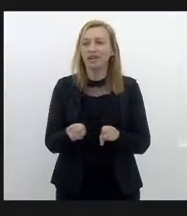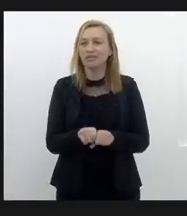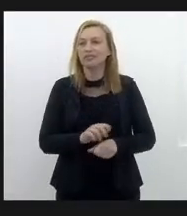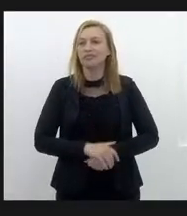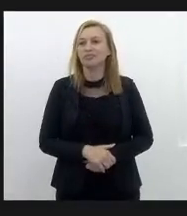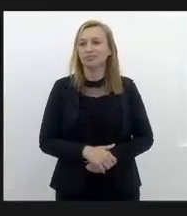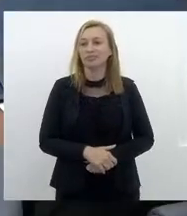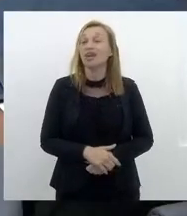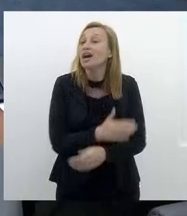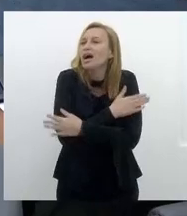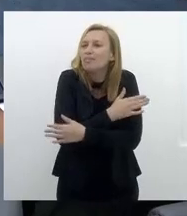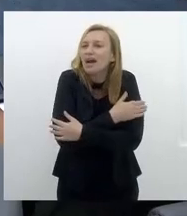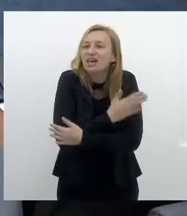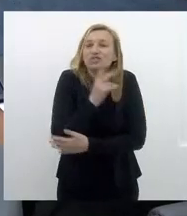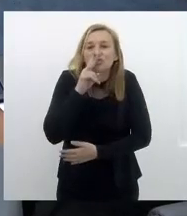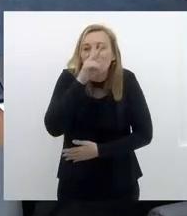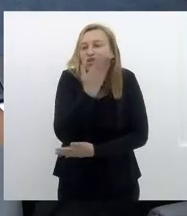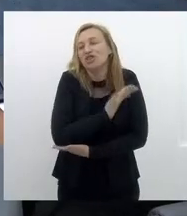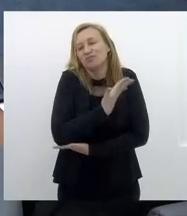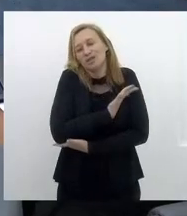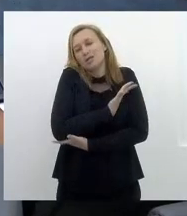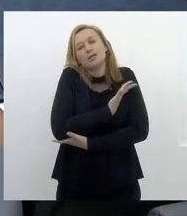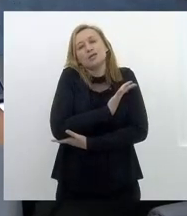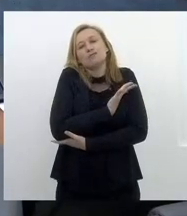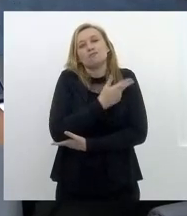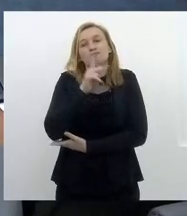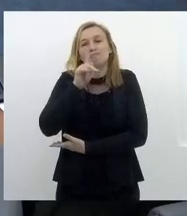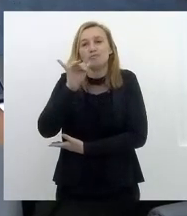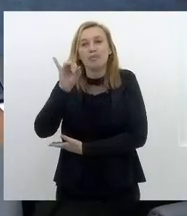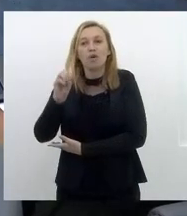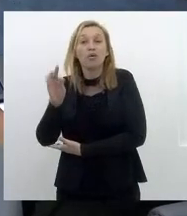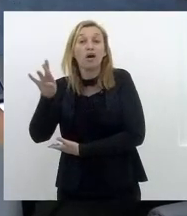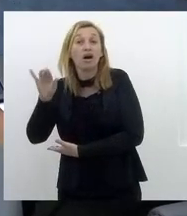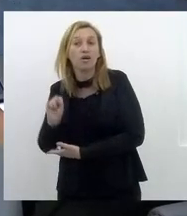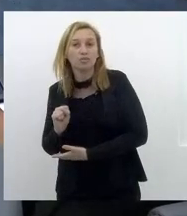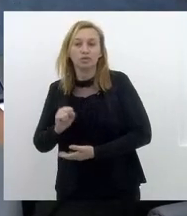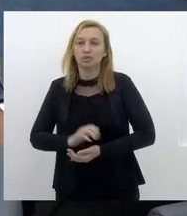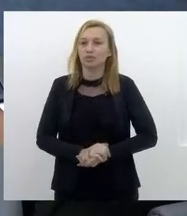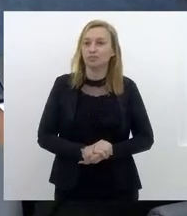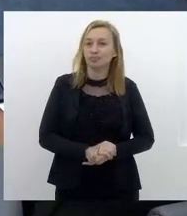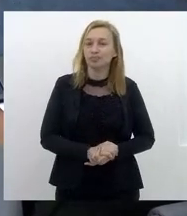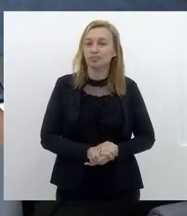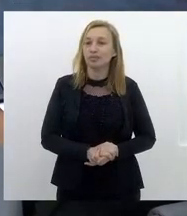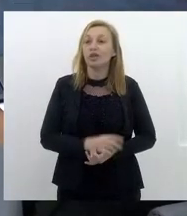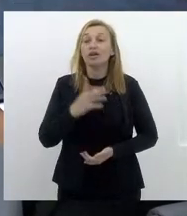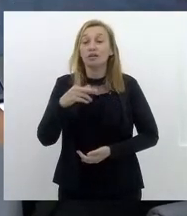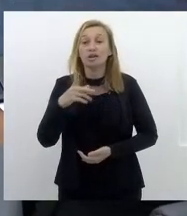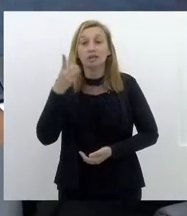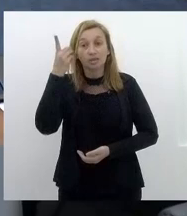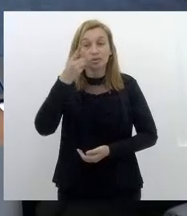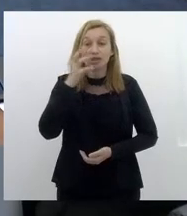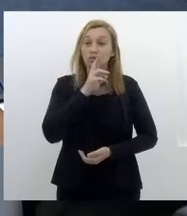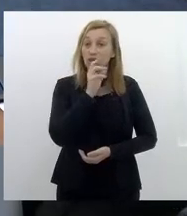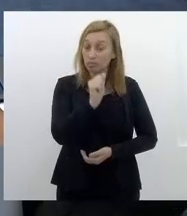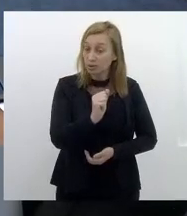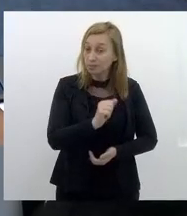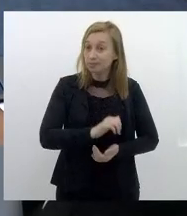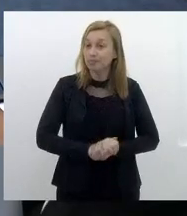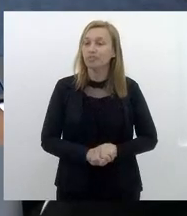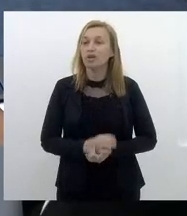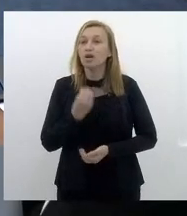um abraço forte querido amigo deputado Paulo Ramos com a palavra Deputado Rodrigo Amorim